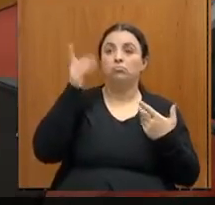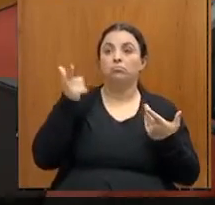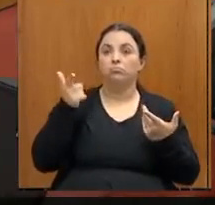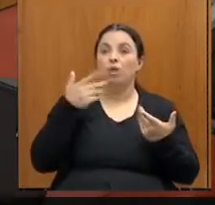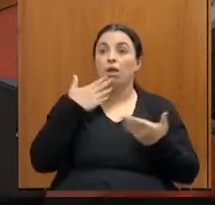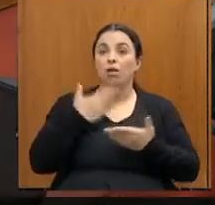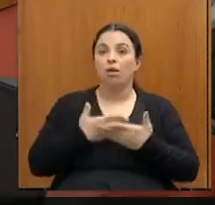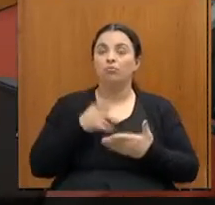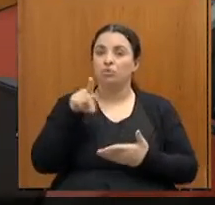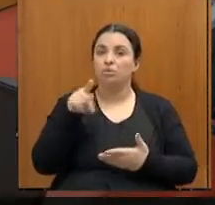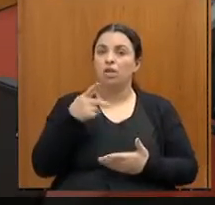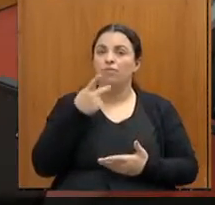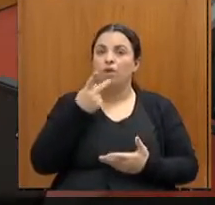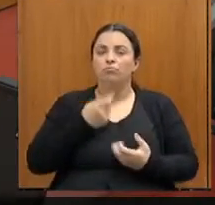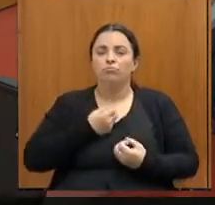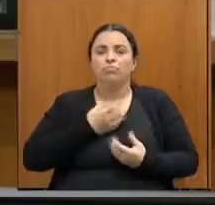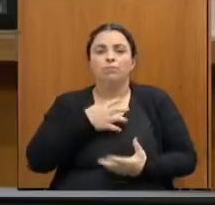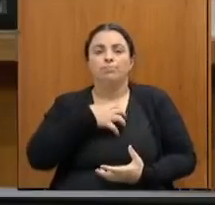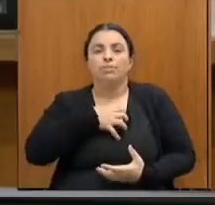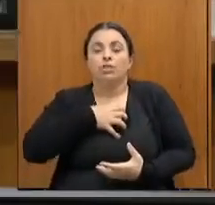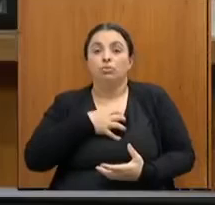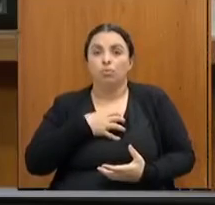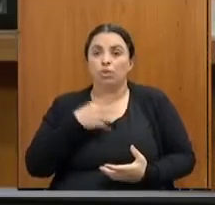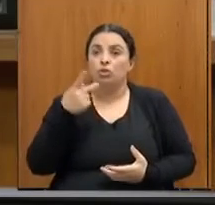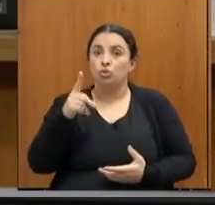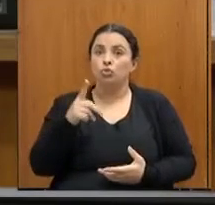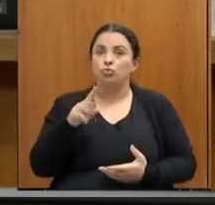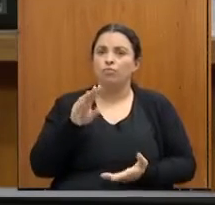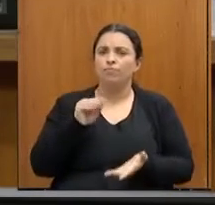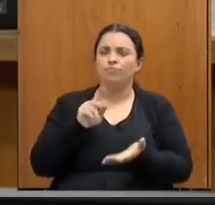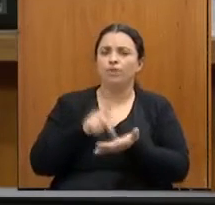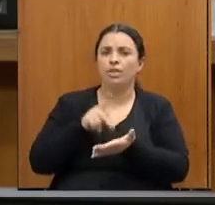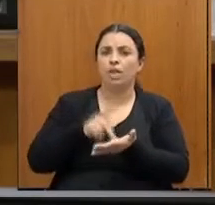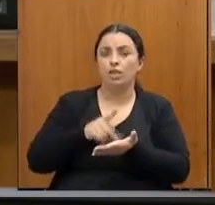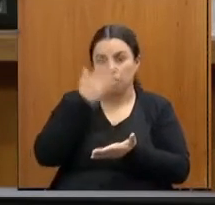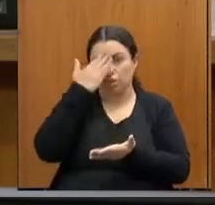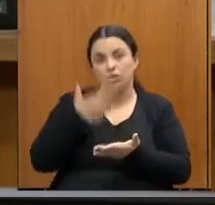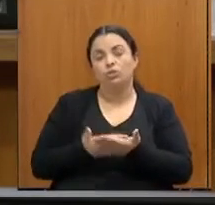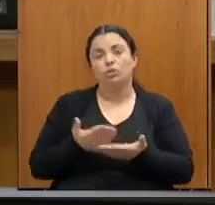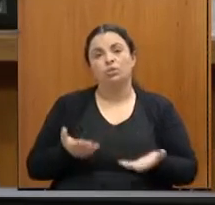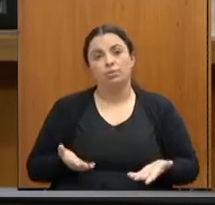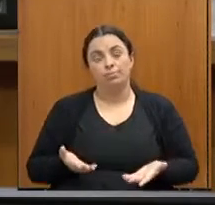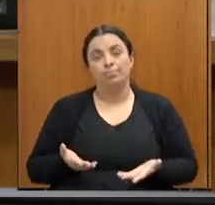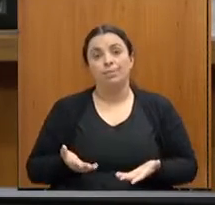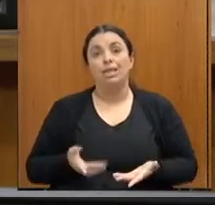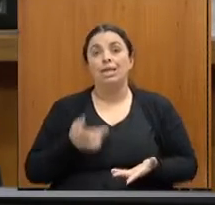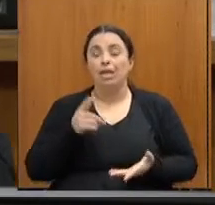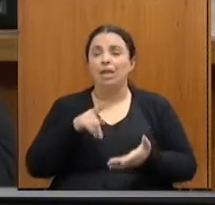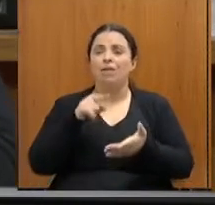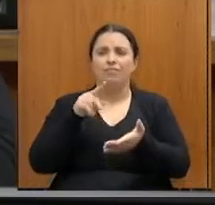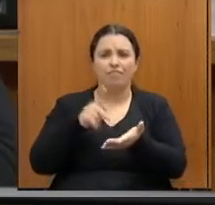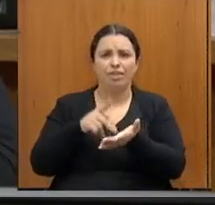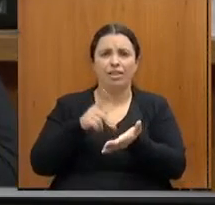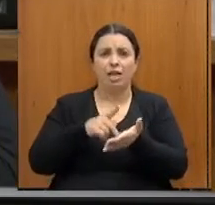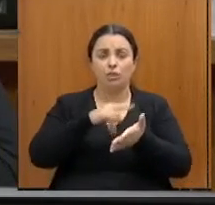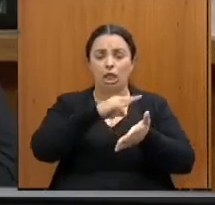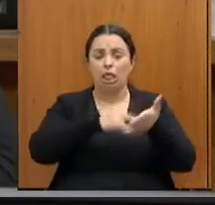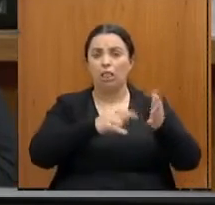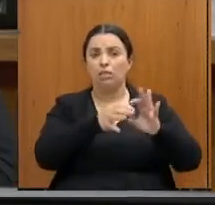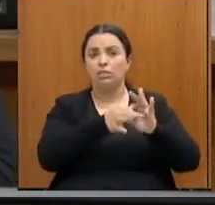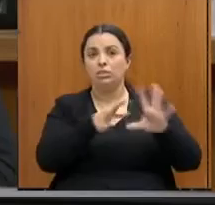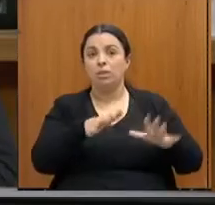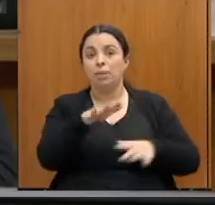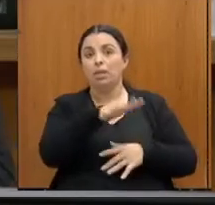só fala naquilo que acredita de verdade e realmente na questão dos e licenciamento ambiental vou me